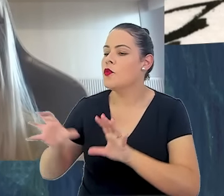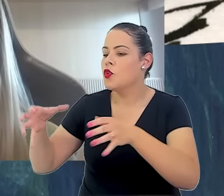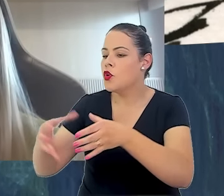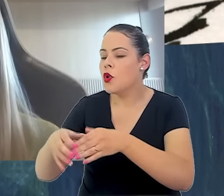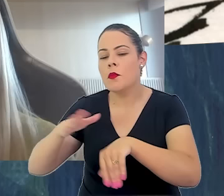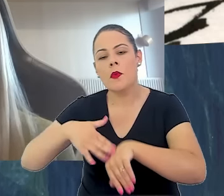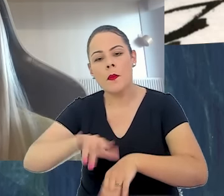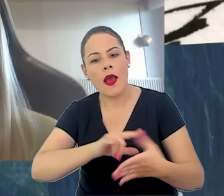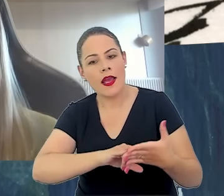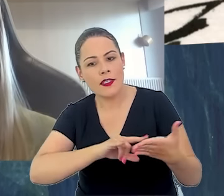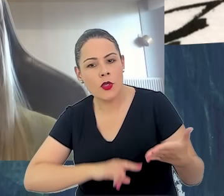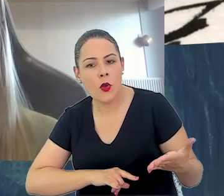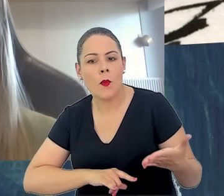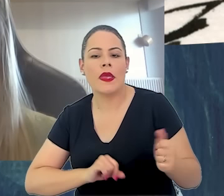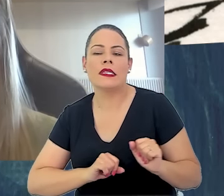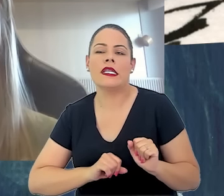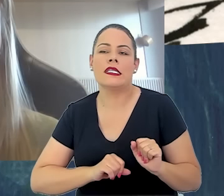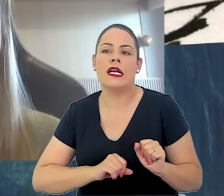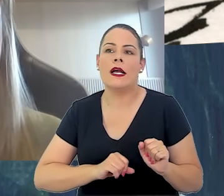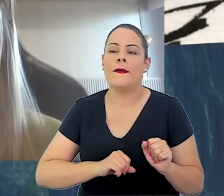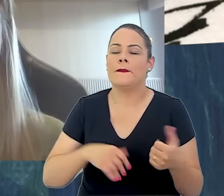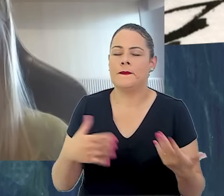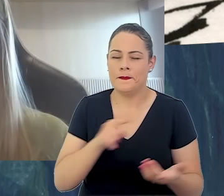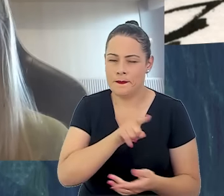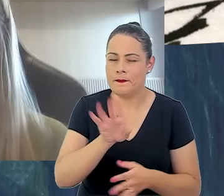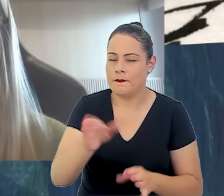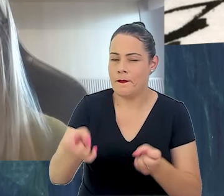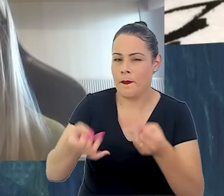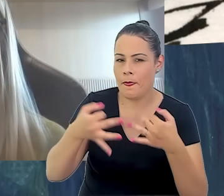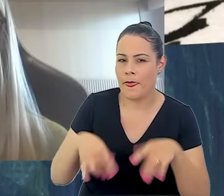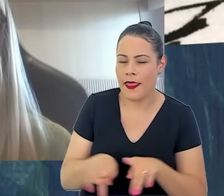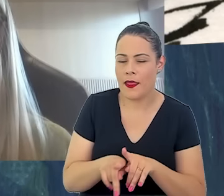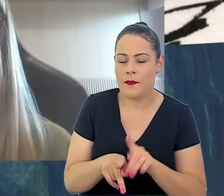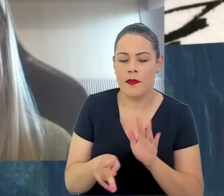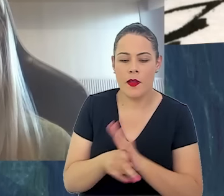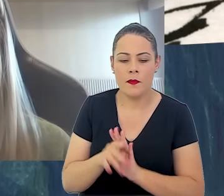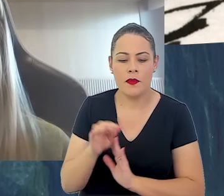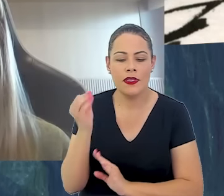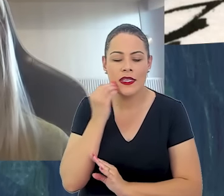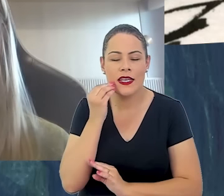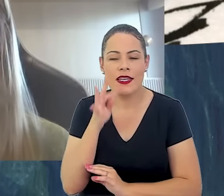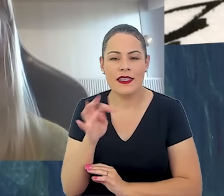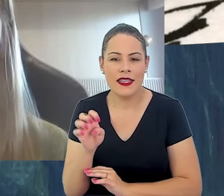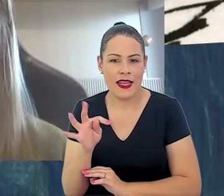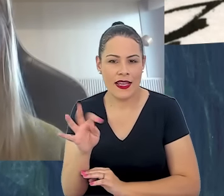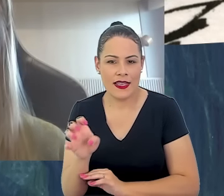mais documentação. Tem aí, como você até falou, né, da própria teste,